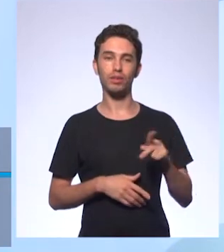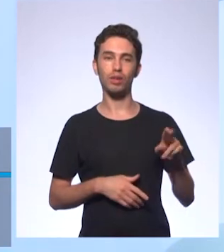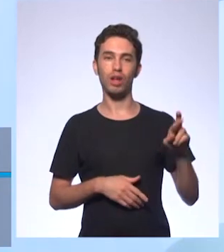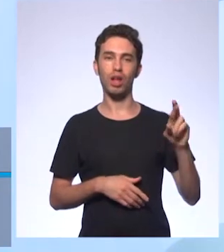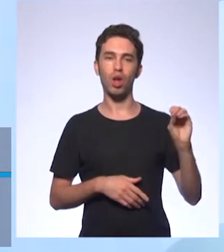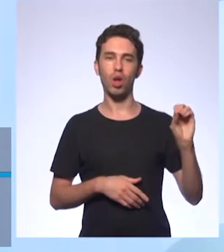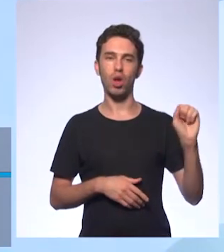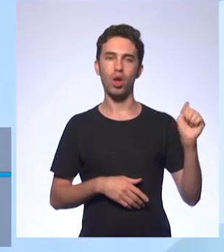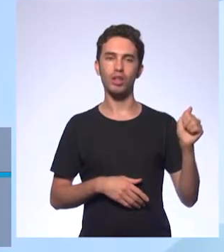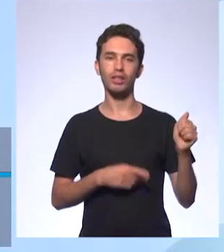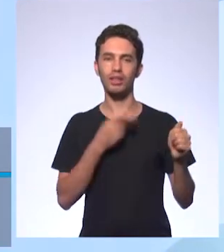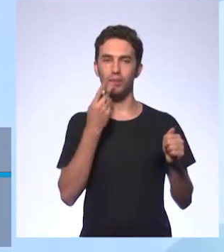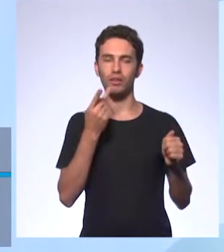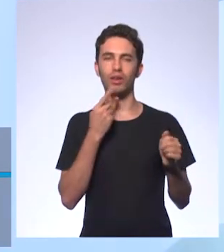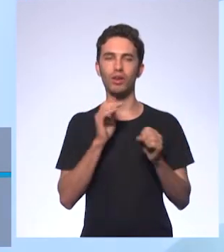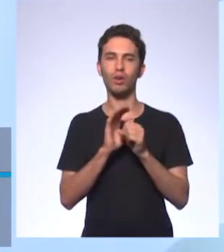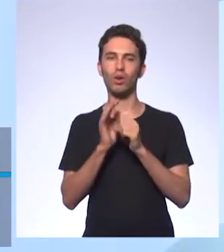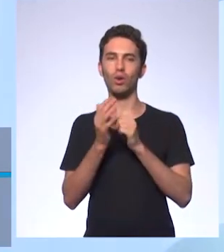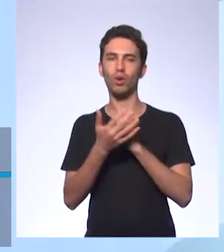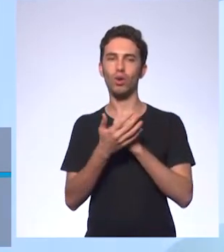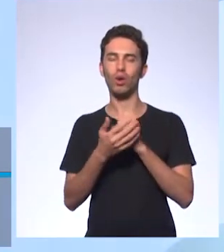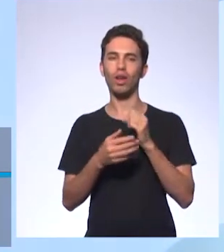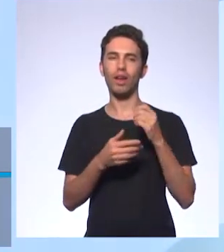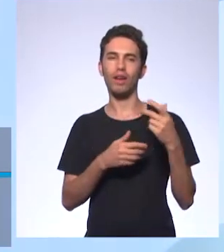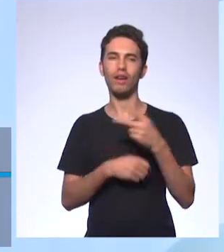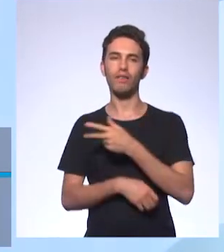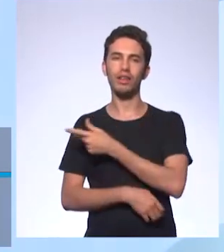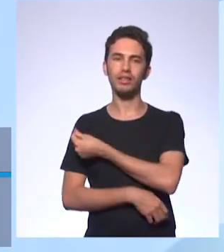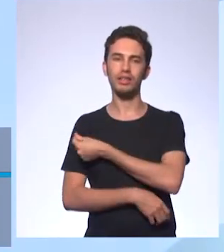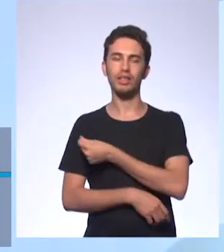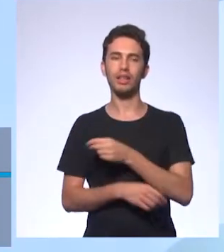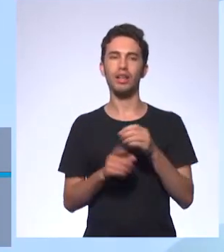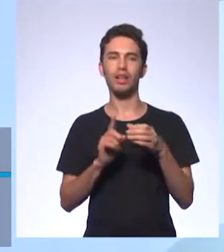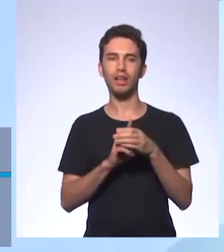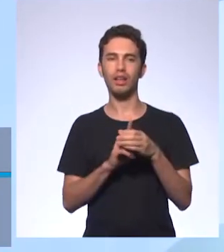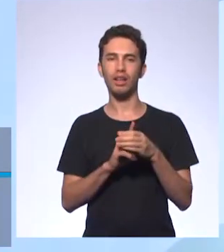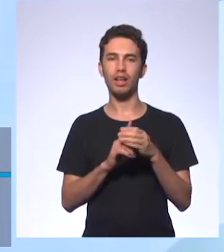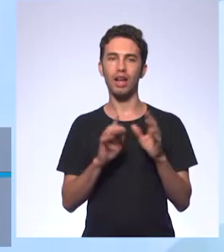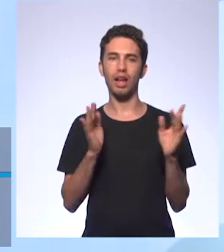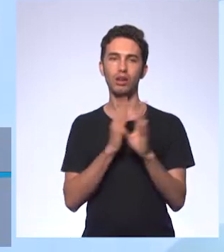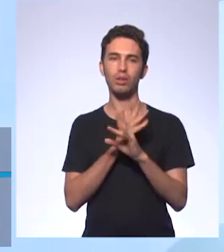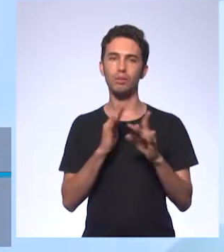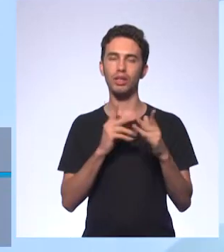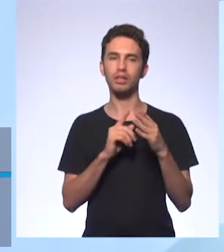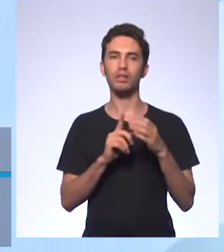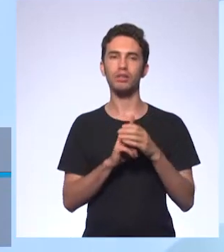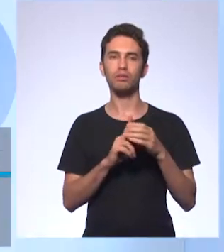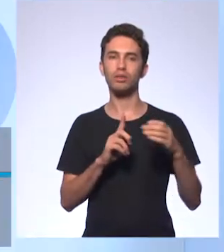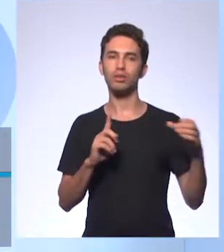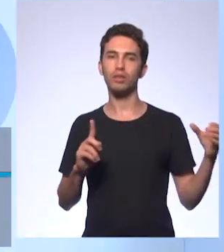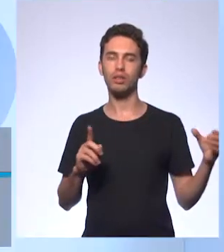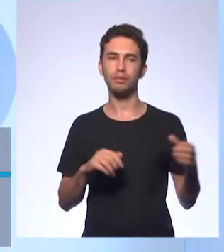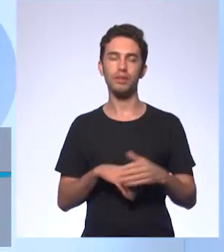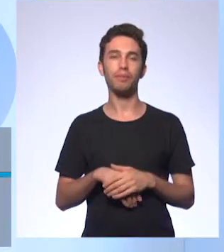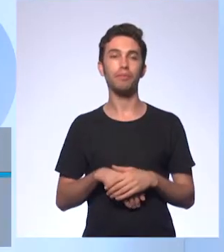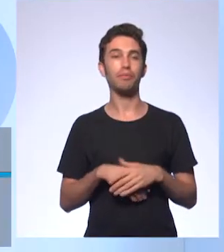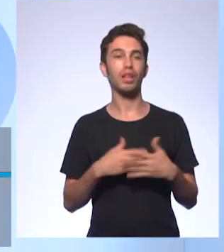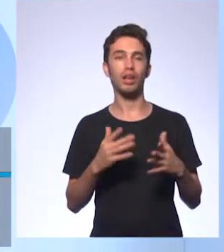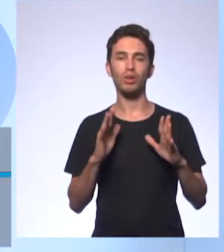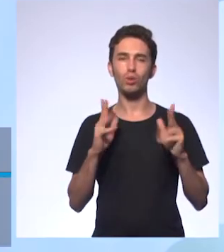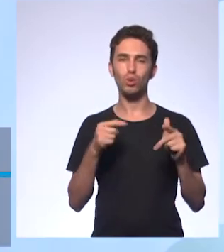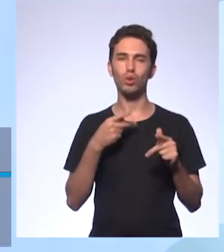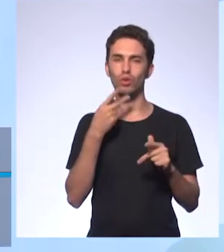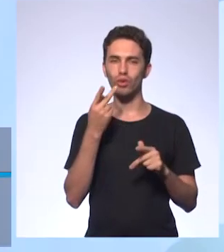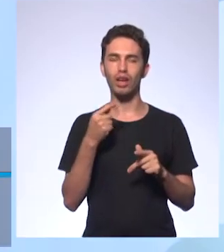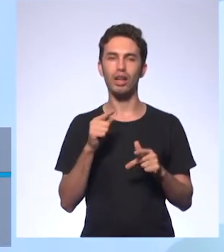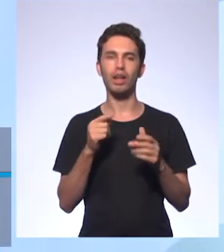falou Covid, vacina, aglomeração e distanciamento. Mas tudo gira em volta do Covid, né? Da pandemia, com não certeza. não tem